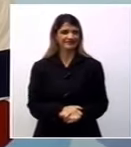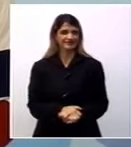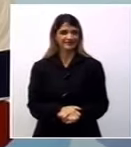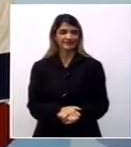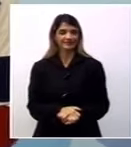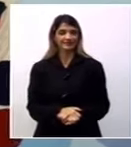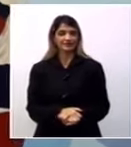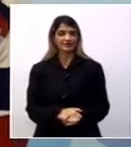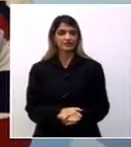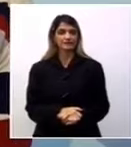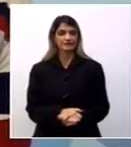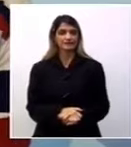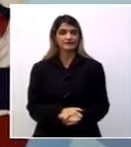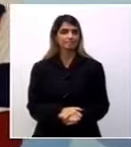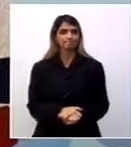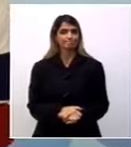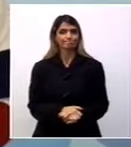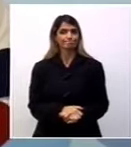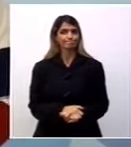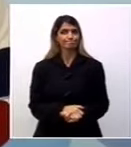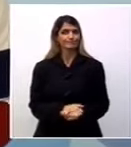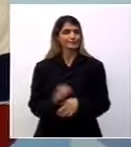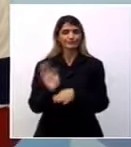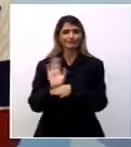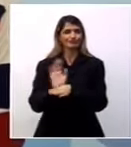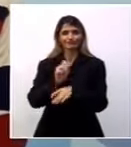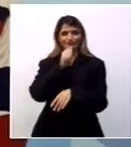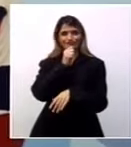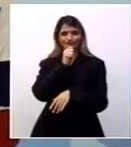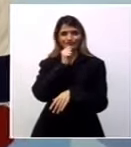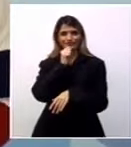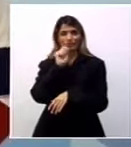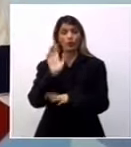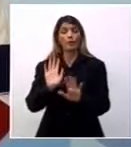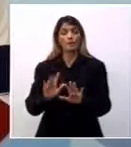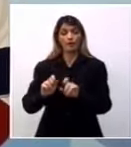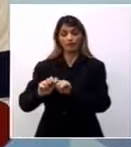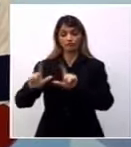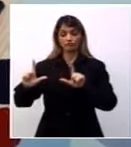Ah, tá. Não, esse vídeo não foi colocado. Então, volta o slide, por favor.